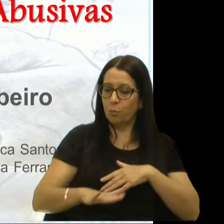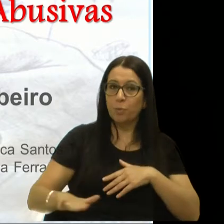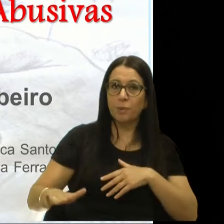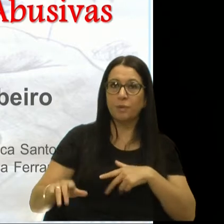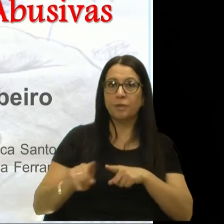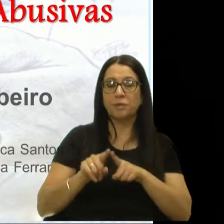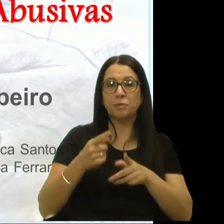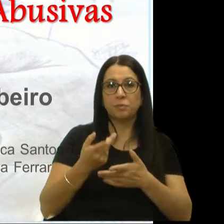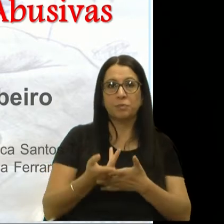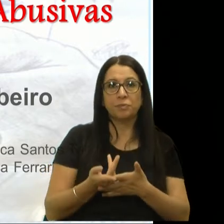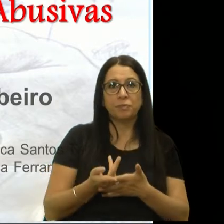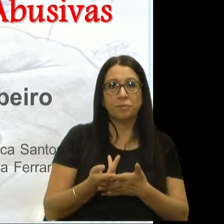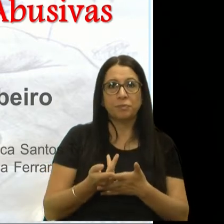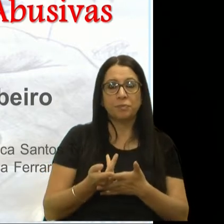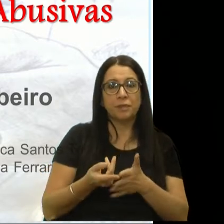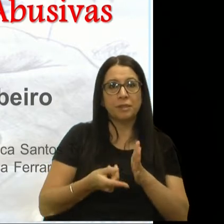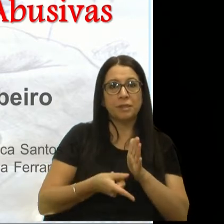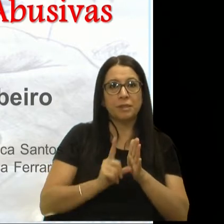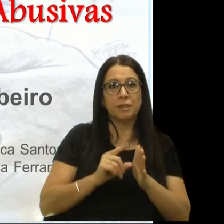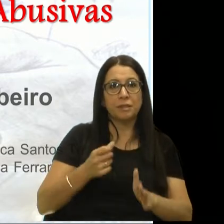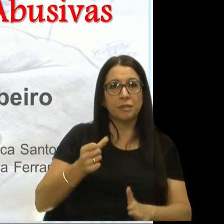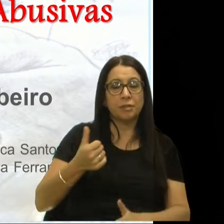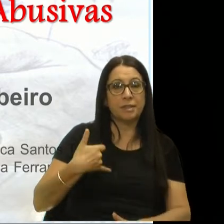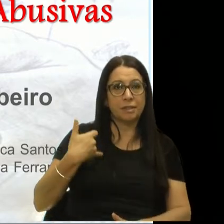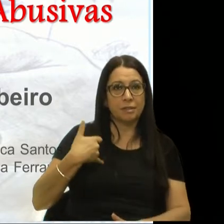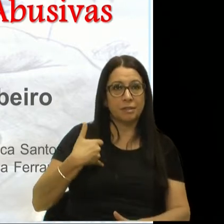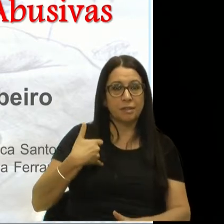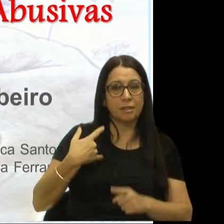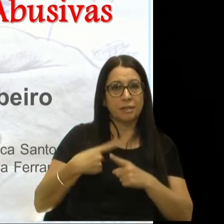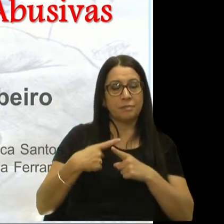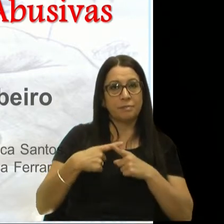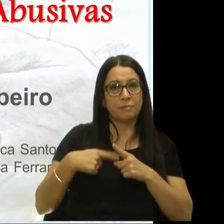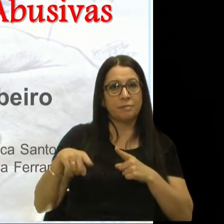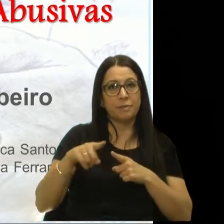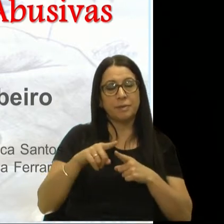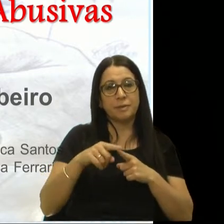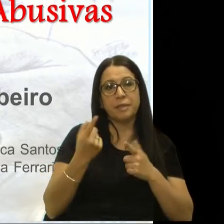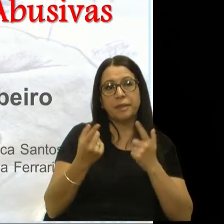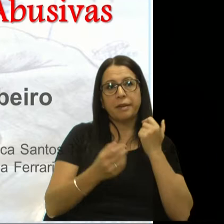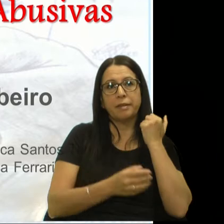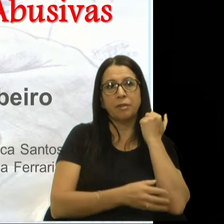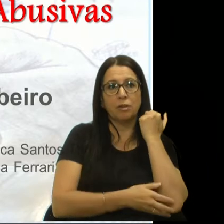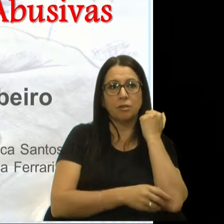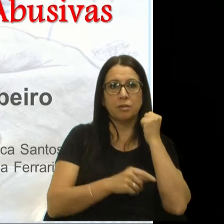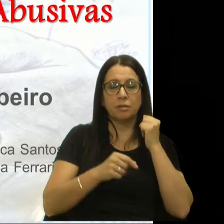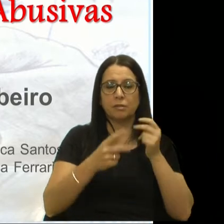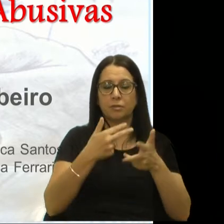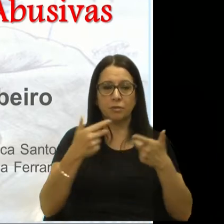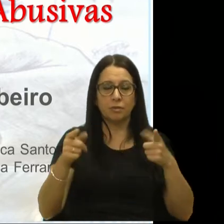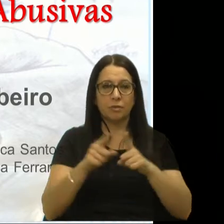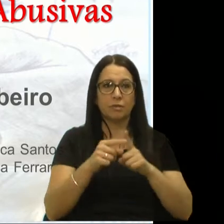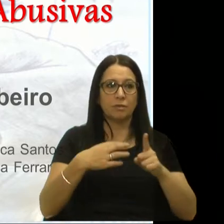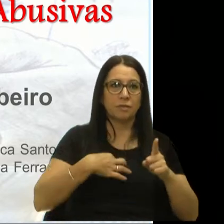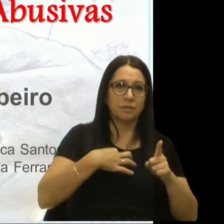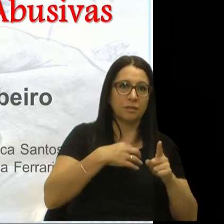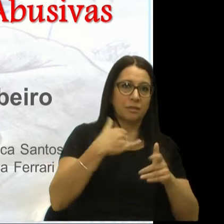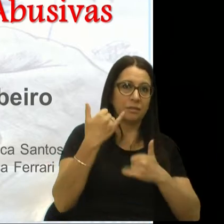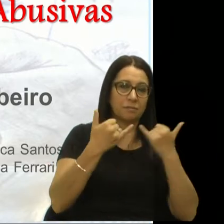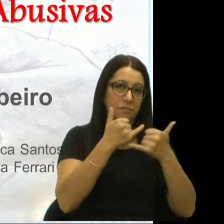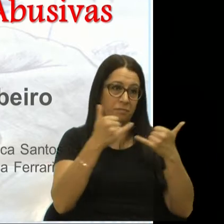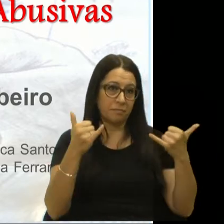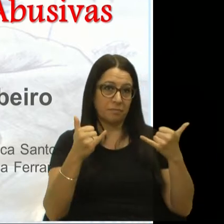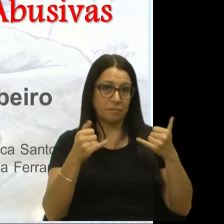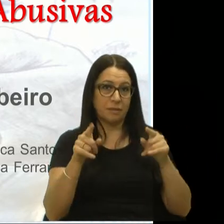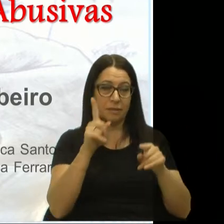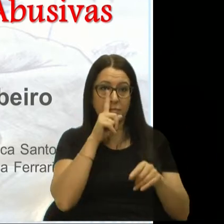que é quando, antes dos 6 anos de idade, quando temos ciúme de objetos e roupas e brinquedos e até dos